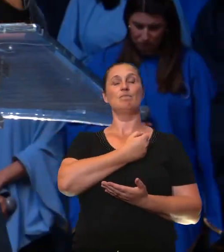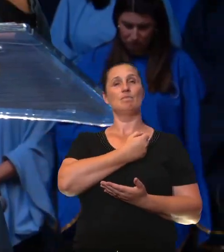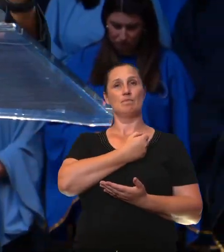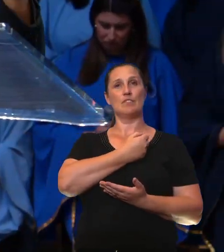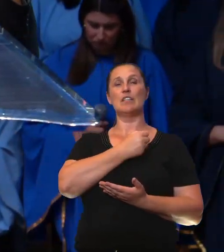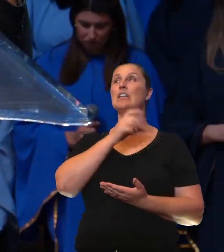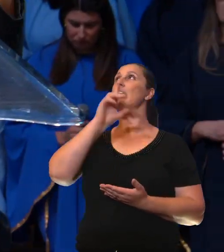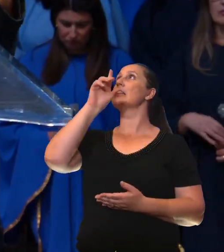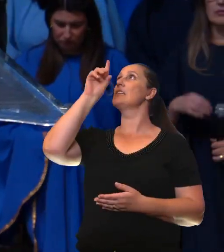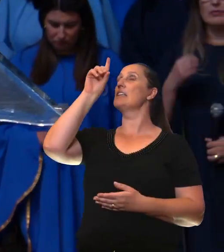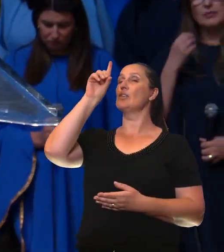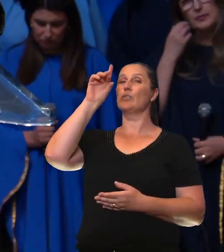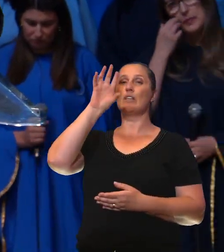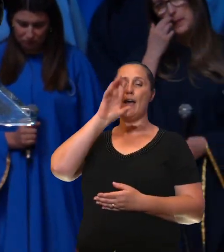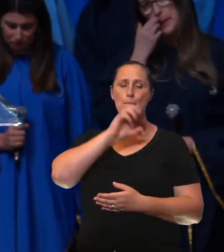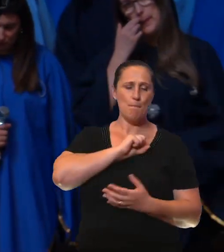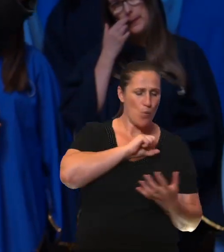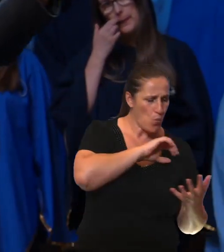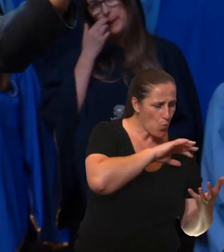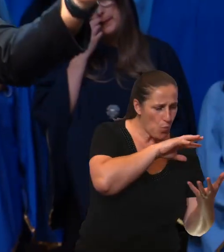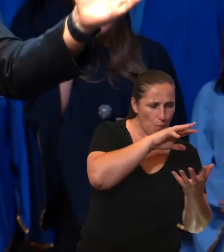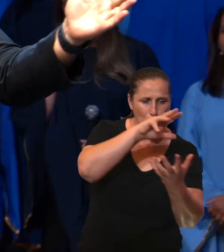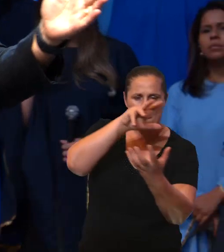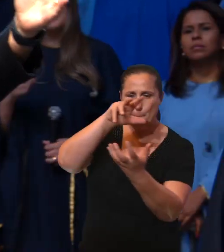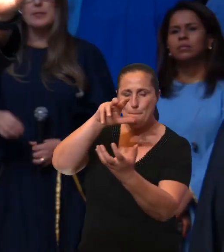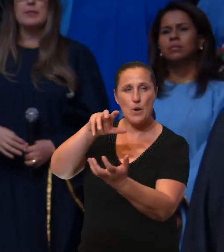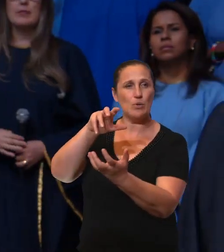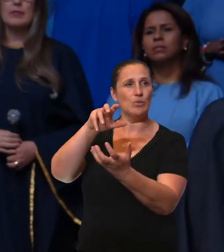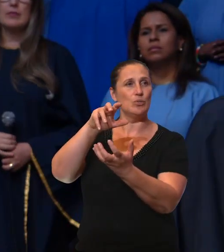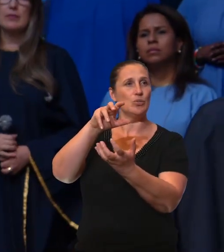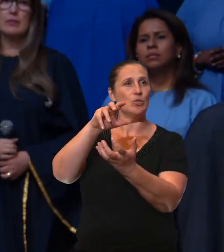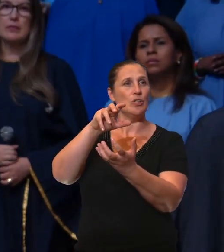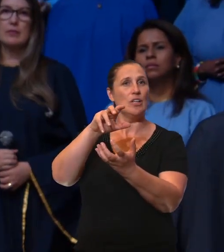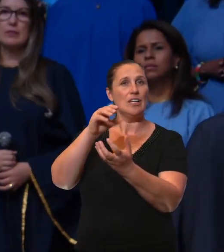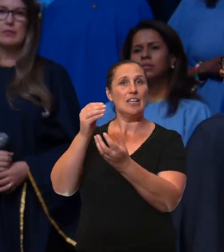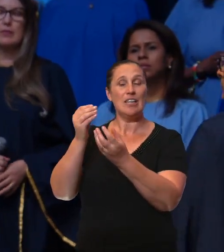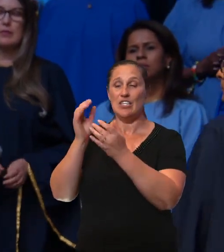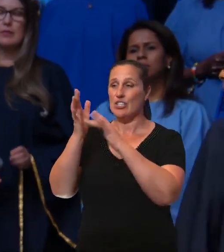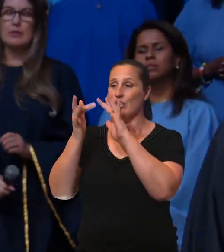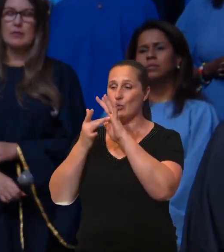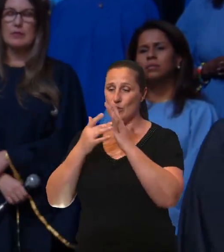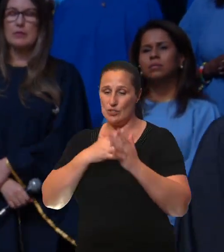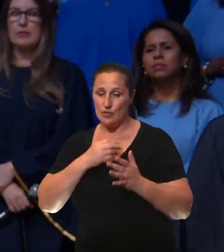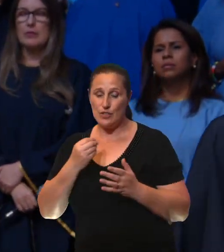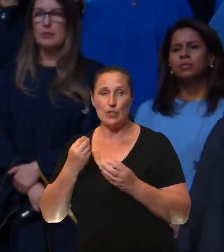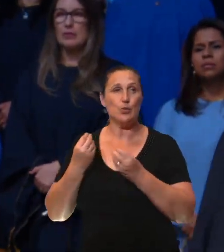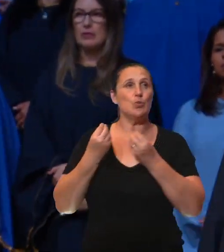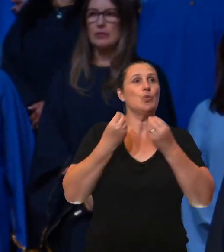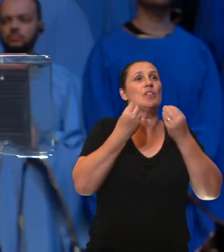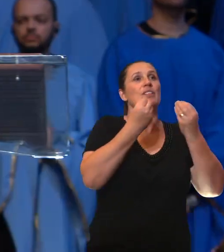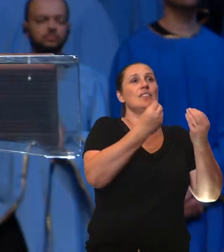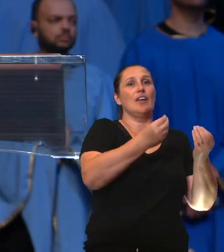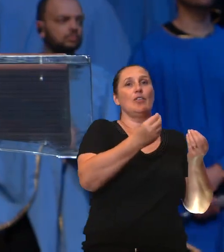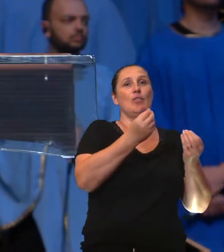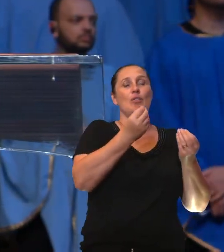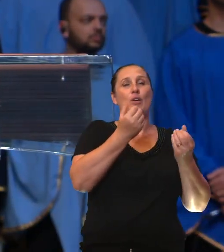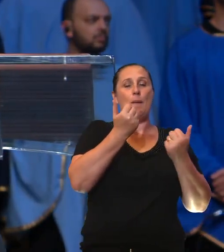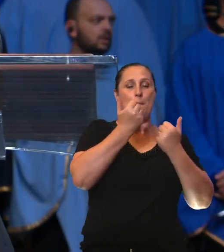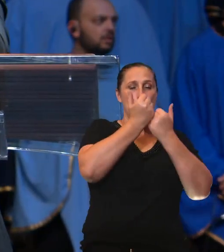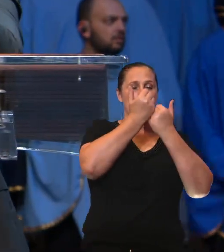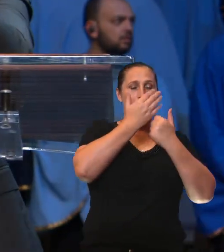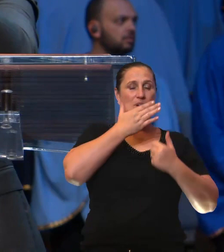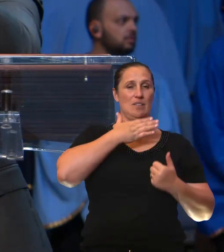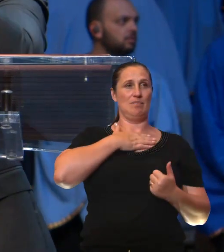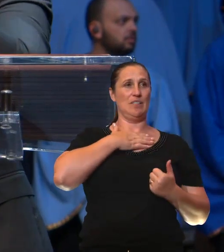é que Deus amou o mundo de tal maneira, que deu o seu Filho, por mim e por você, para